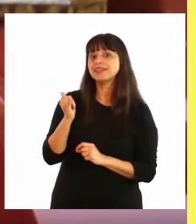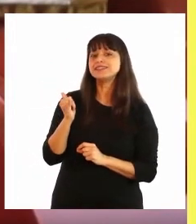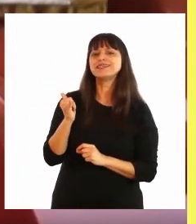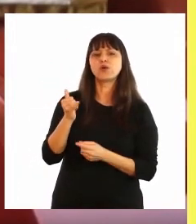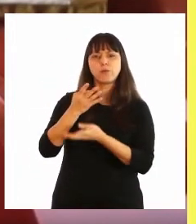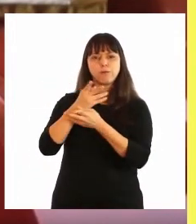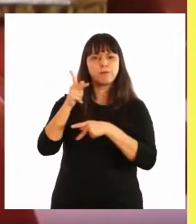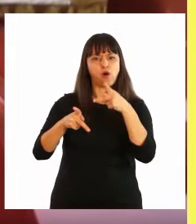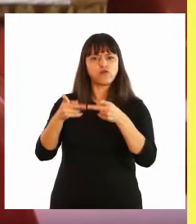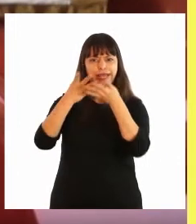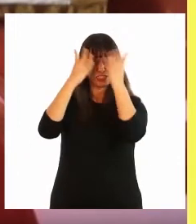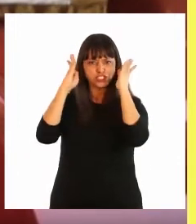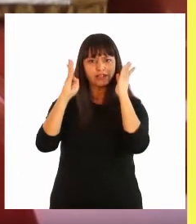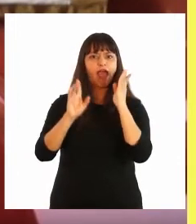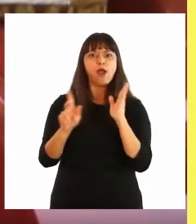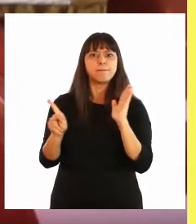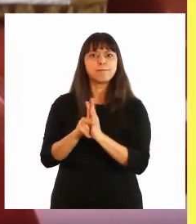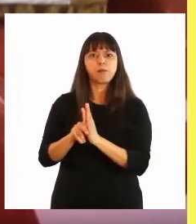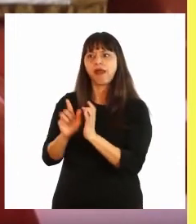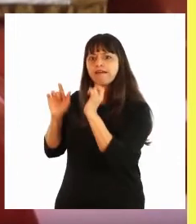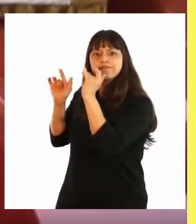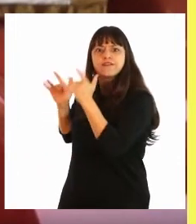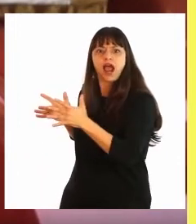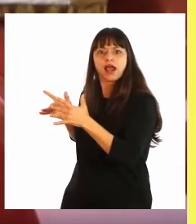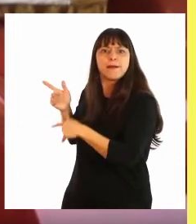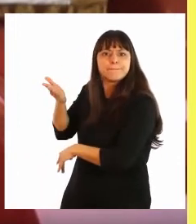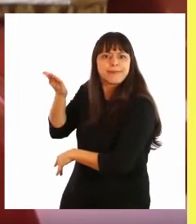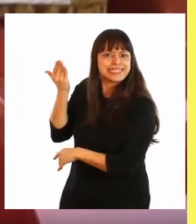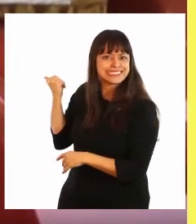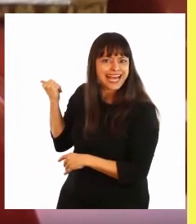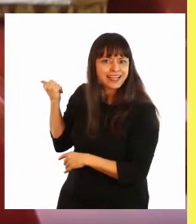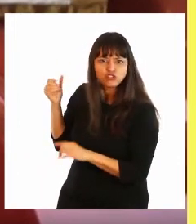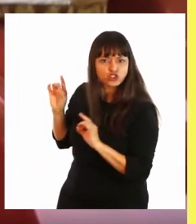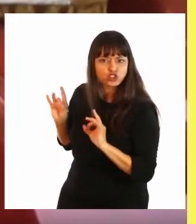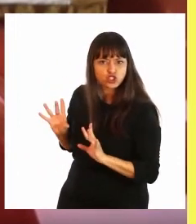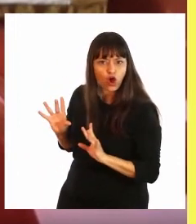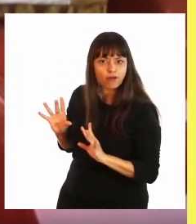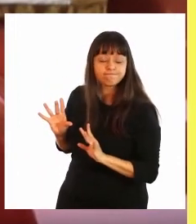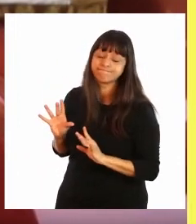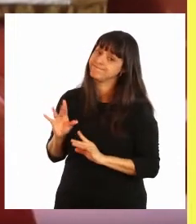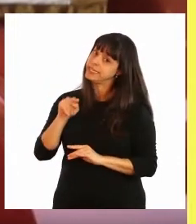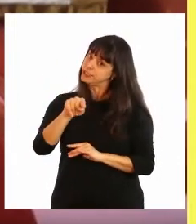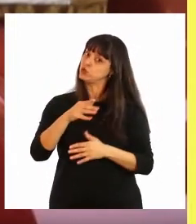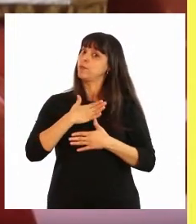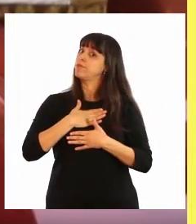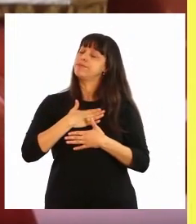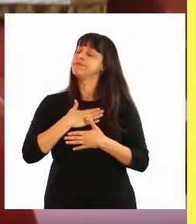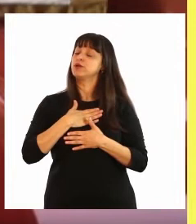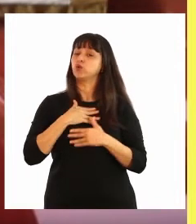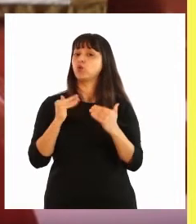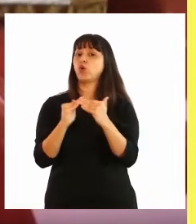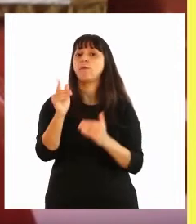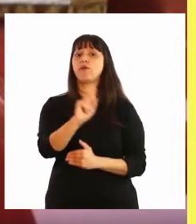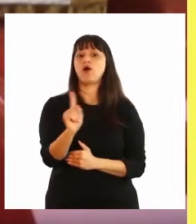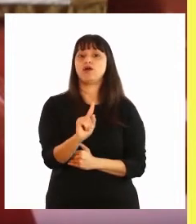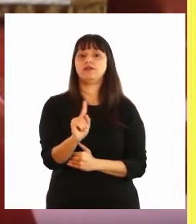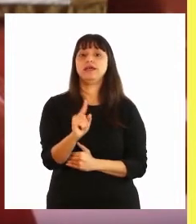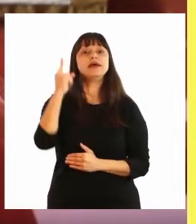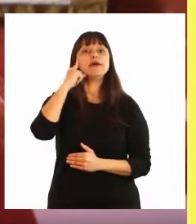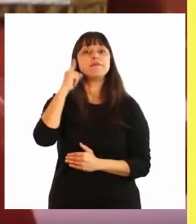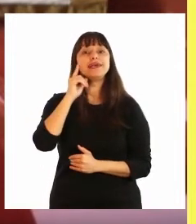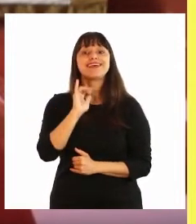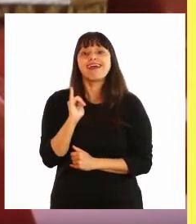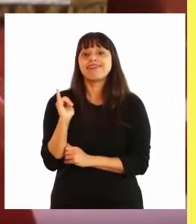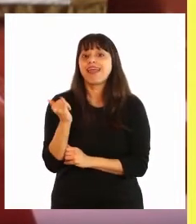passado, até hoje. Então, para mim, esse é um grande problema, assim. Ainda é difícil olhar as narrativas